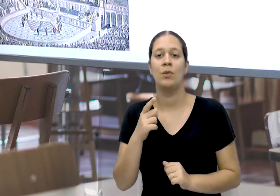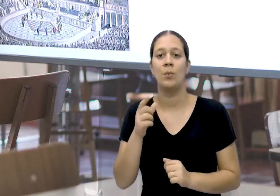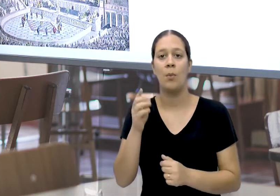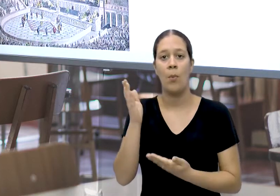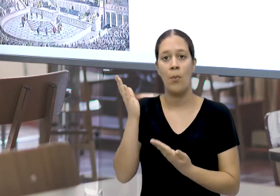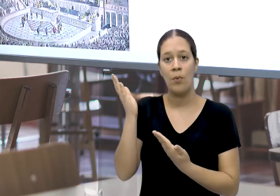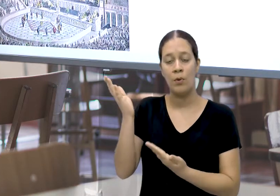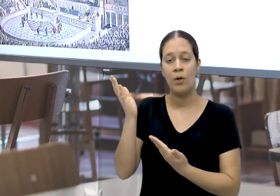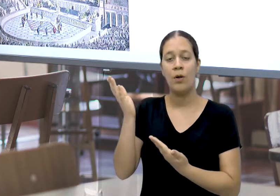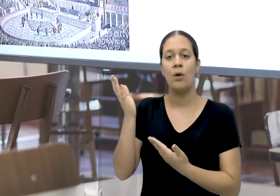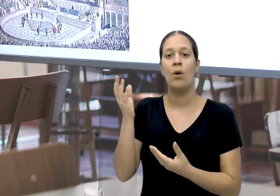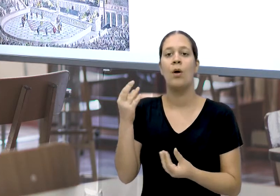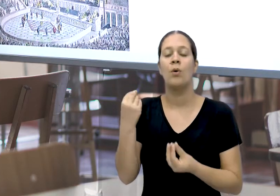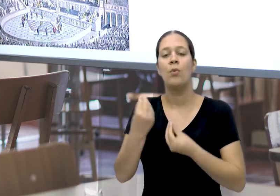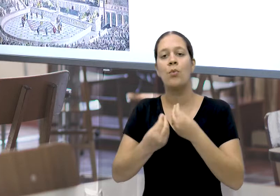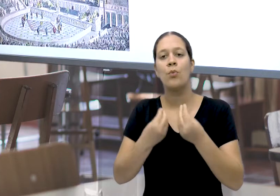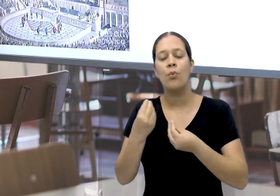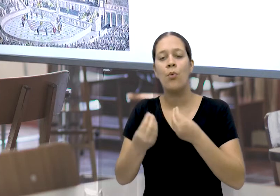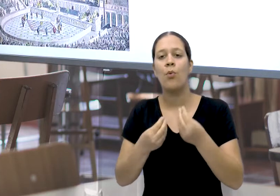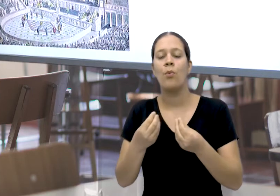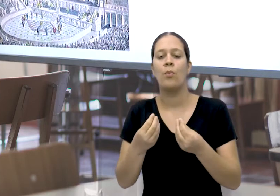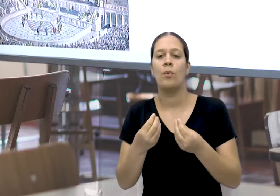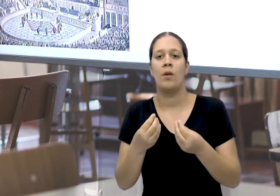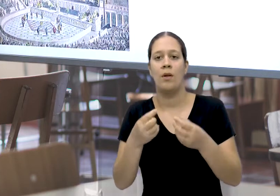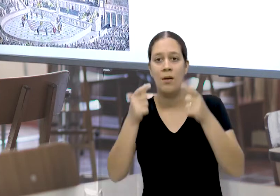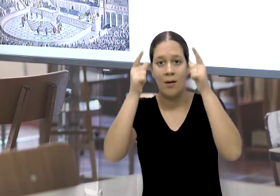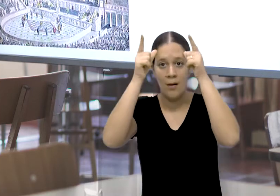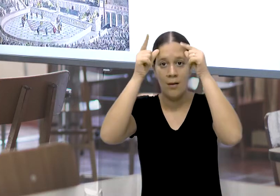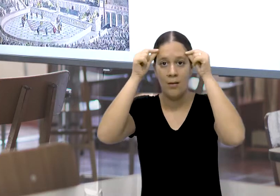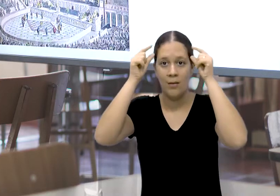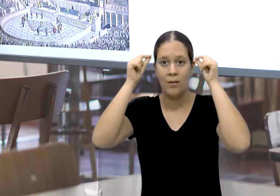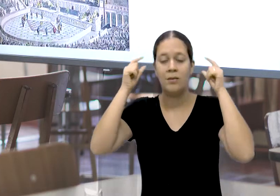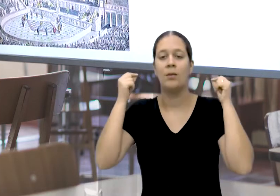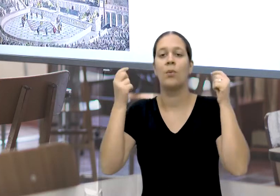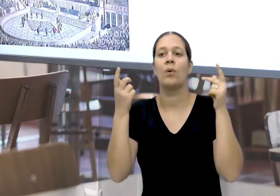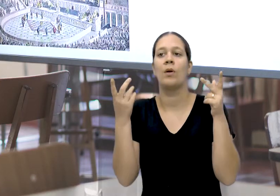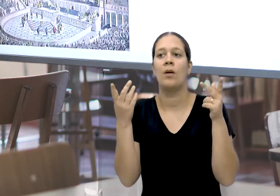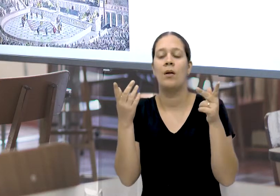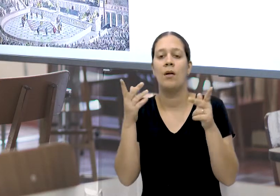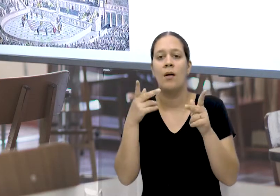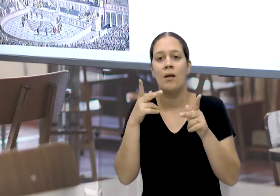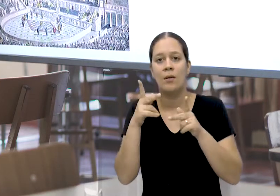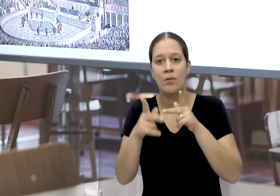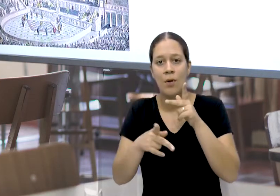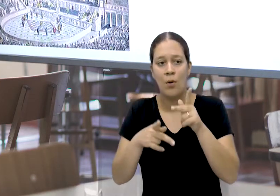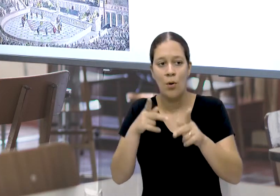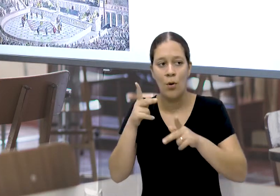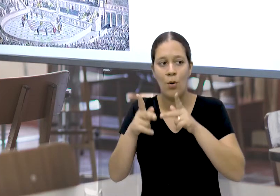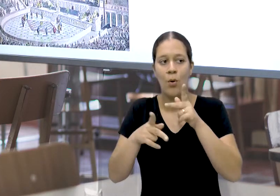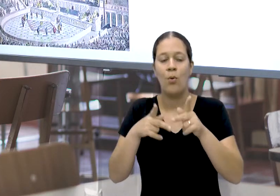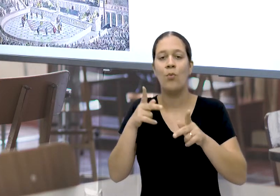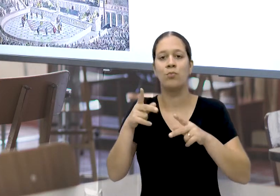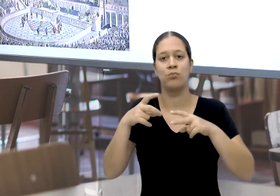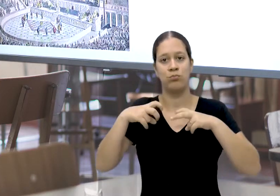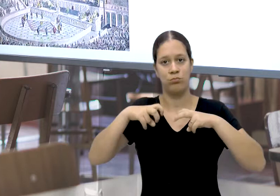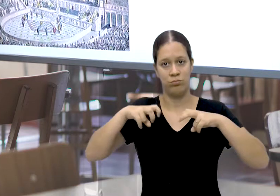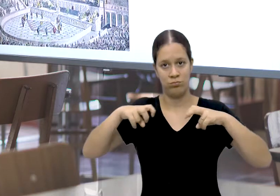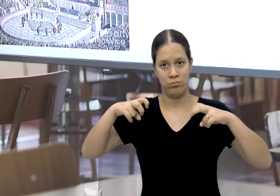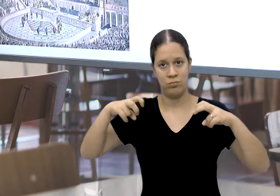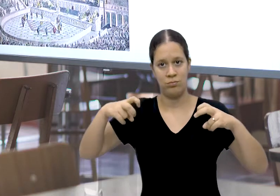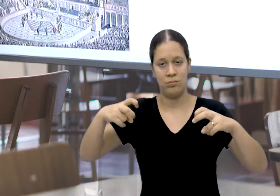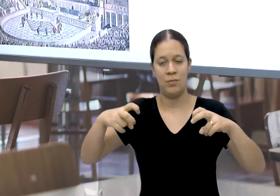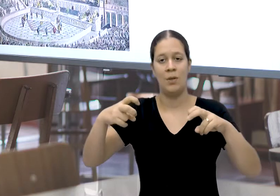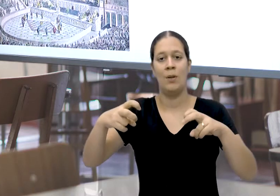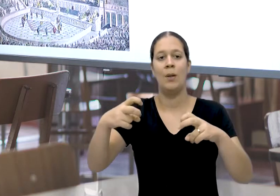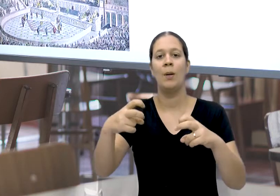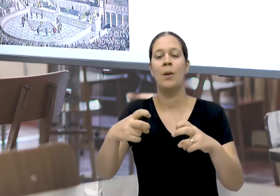poderia assistir peças de teatro. E olha que interessante, as mulheres não poderiam representar, não poderiam